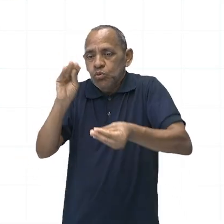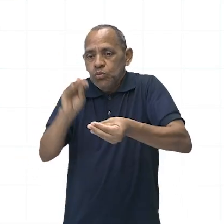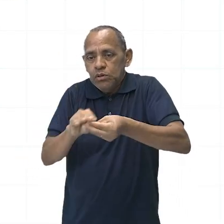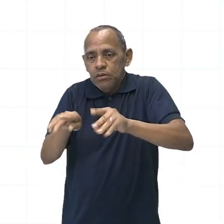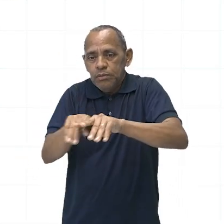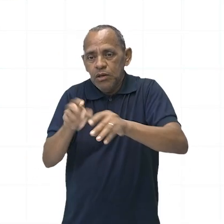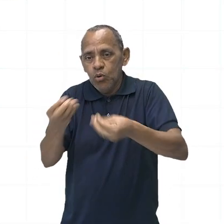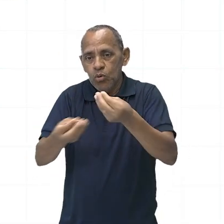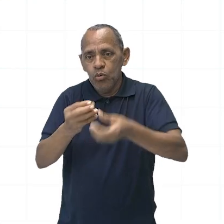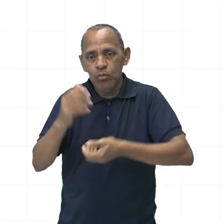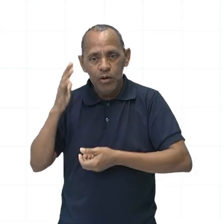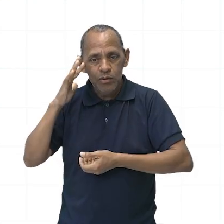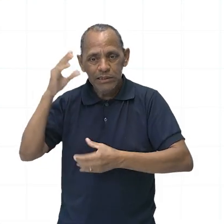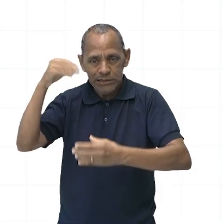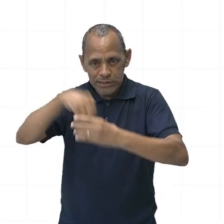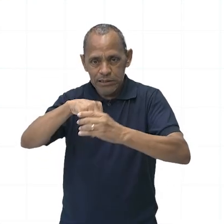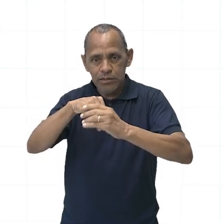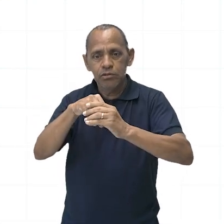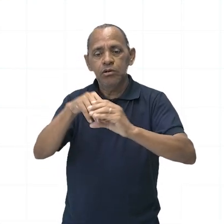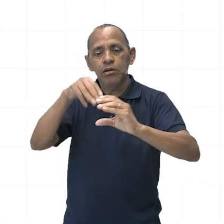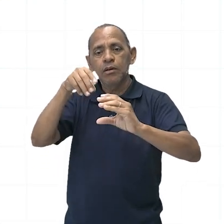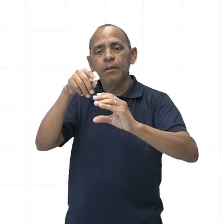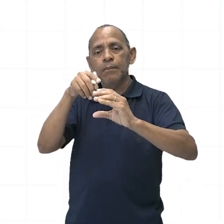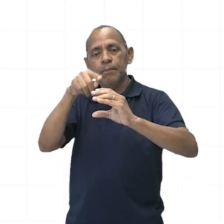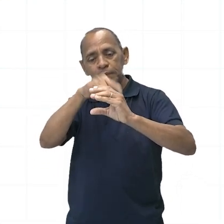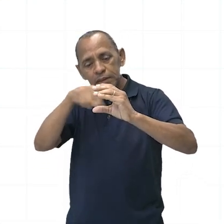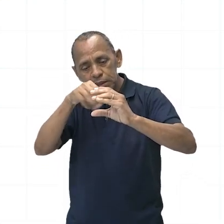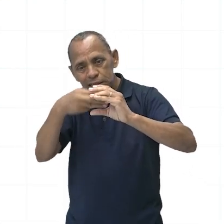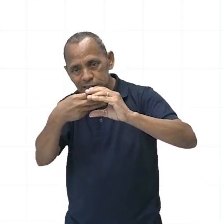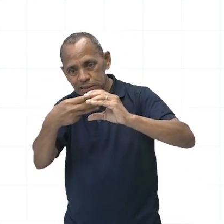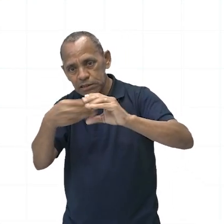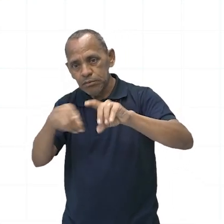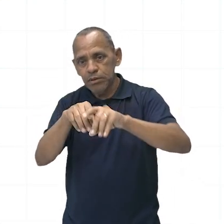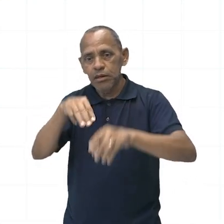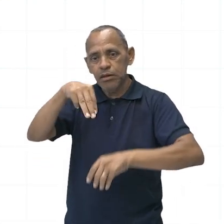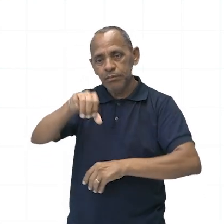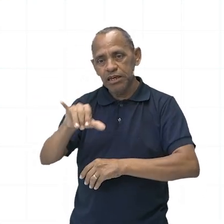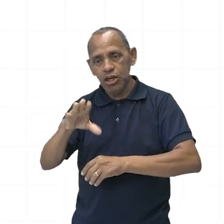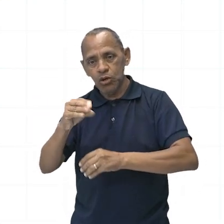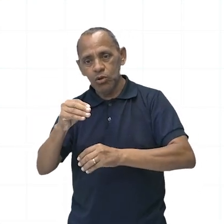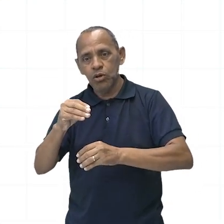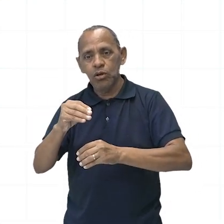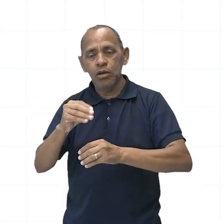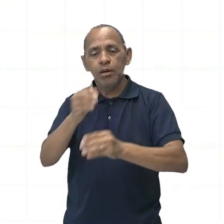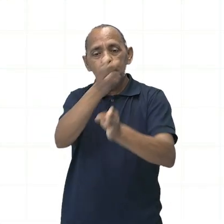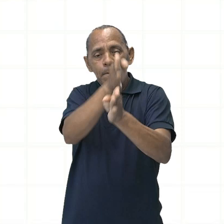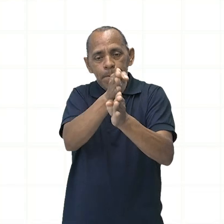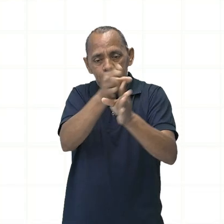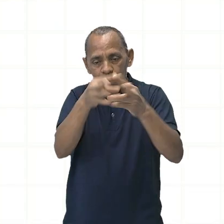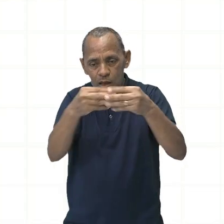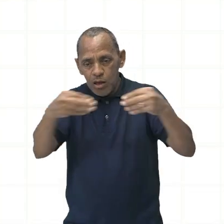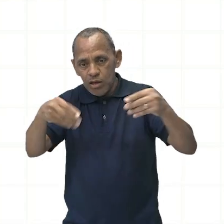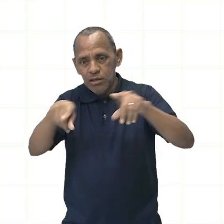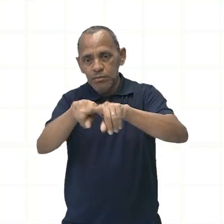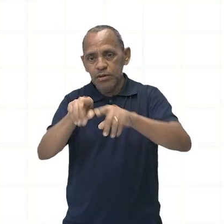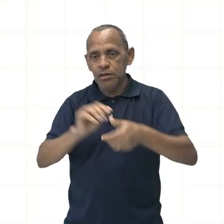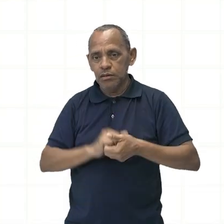o que está acontecendo dentro da meiose 2, e nós temos aqui, dentro da meiose 2, a